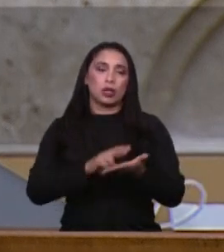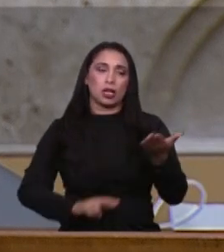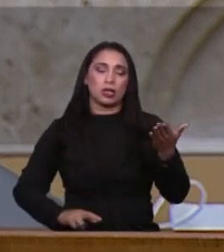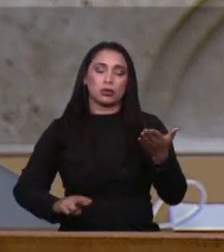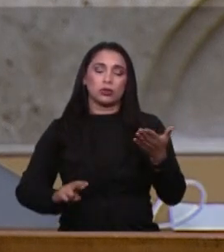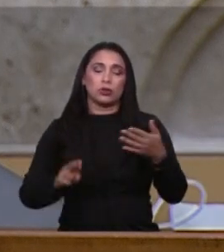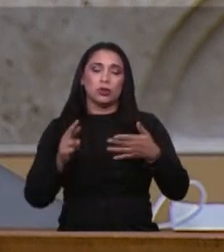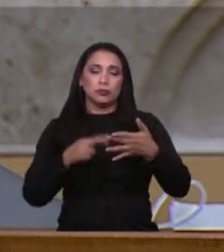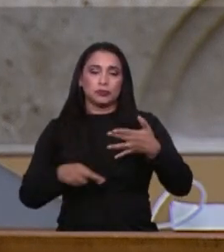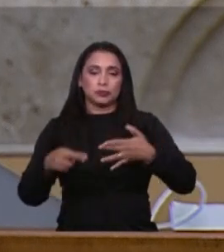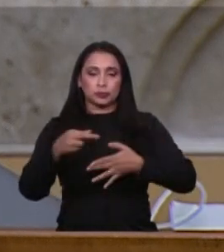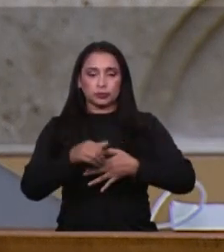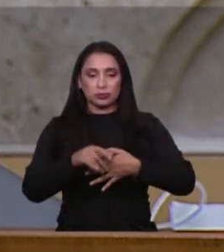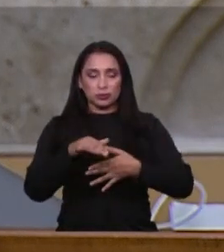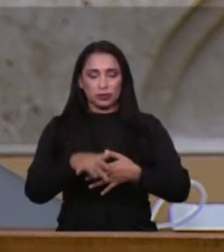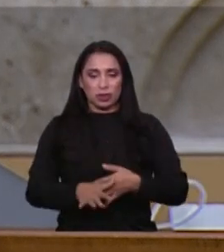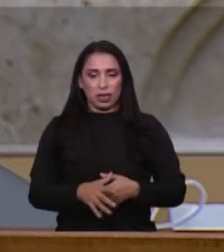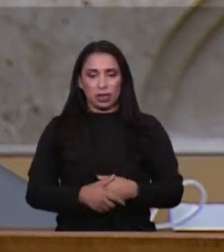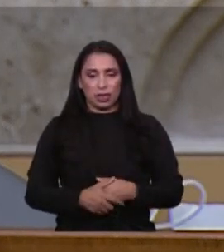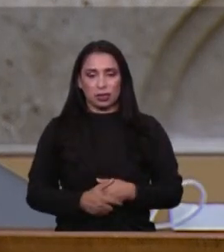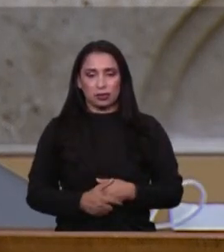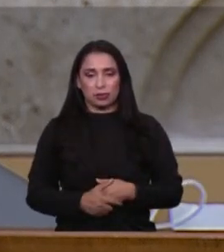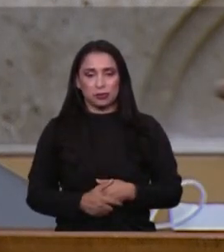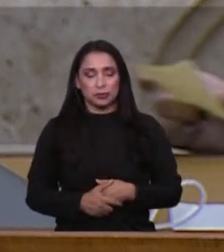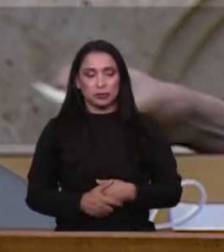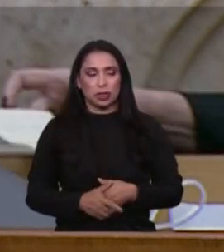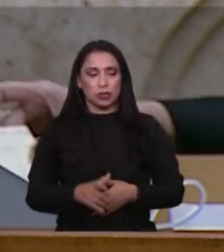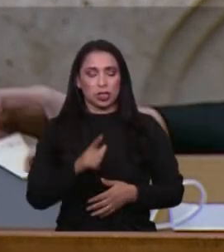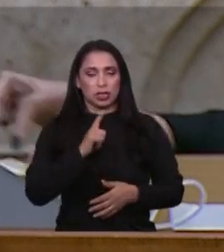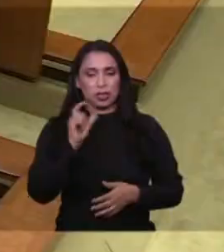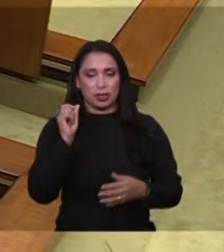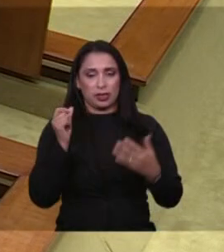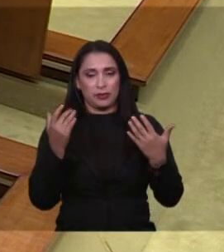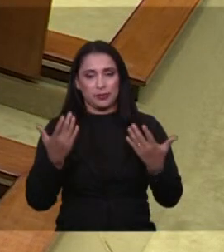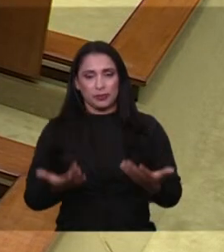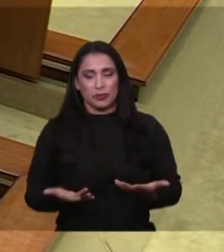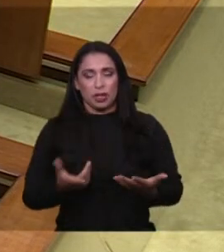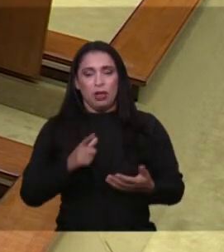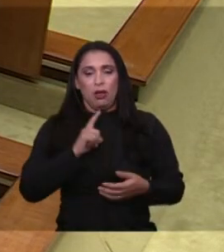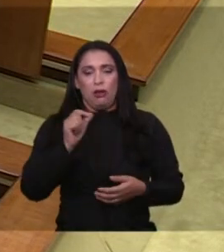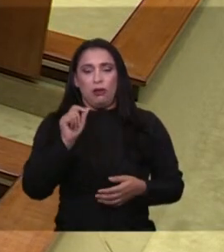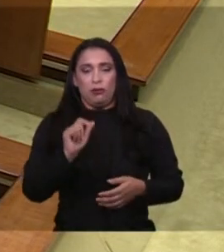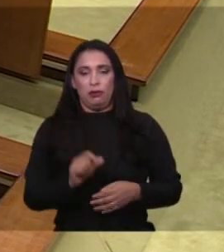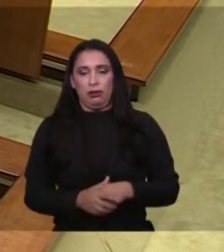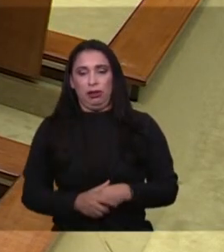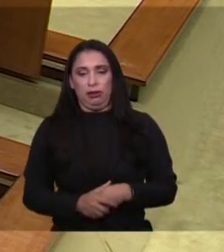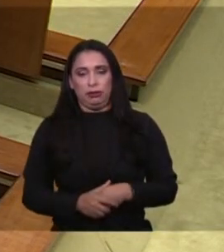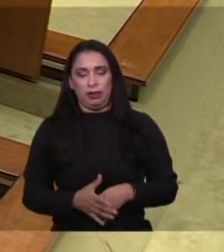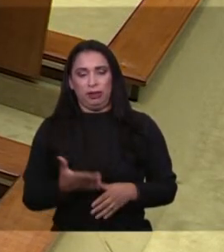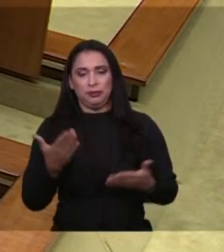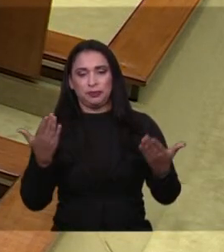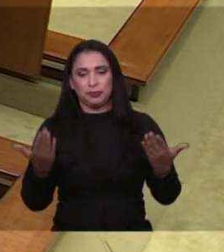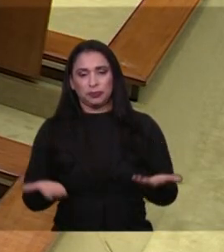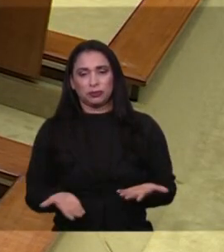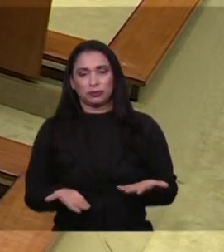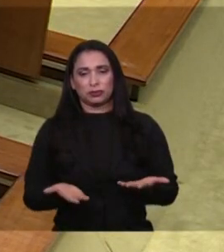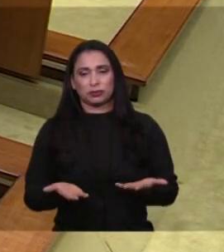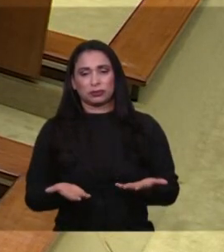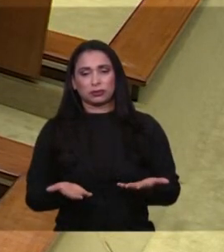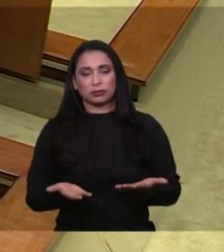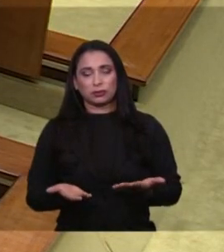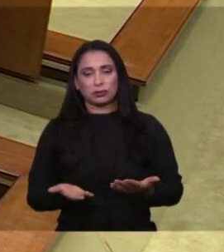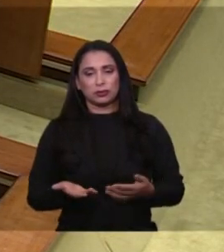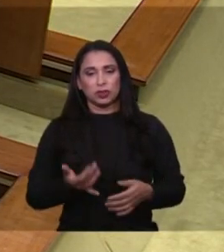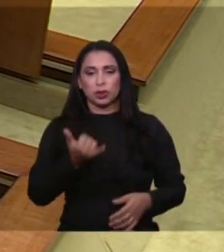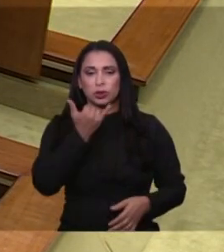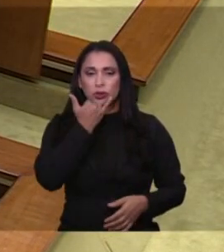o eminente e querido ministro Luiz Fux. Senhor presidente, ilustre representante do ministro. Só um minutinho, a